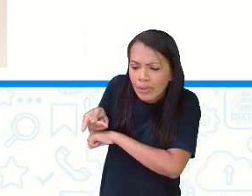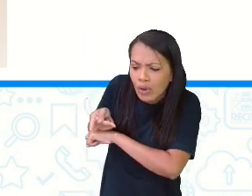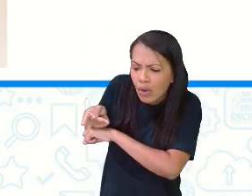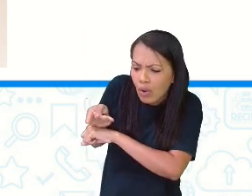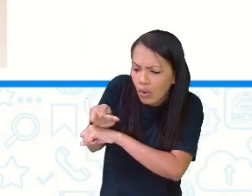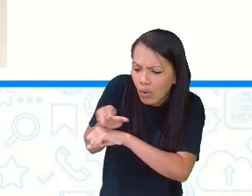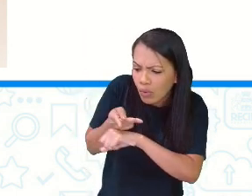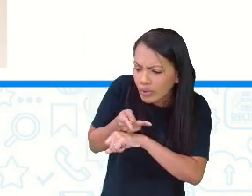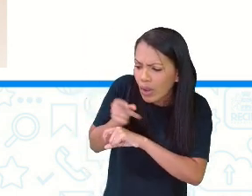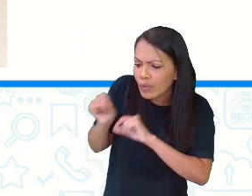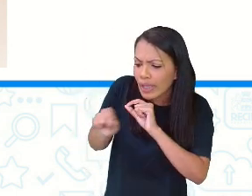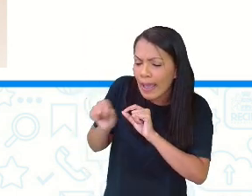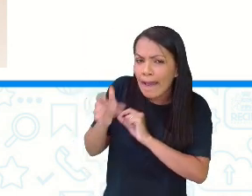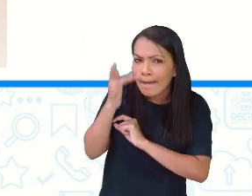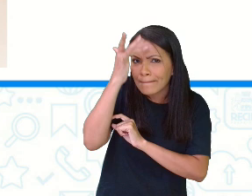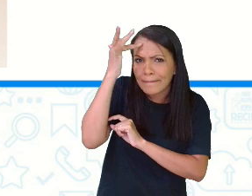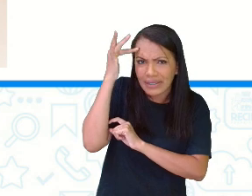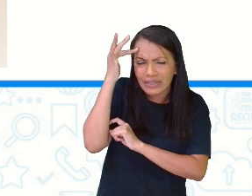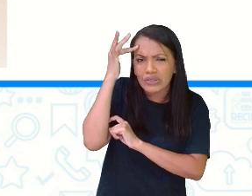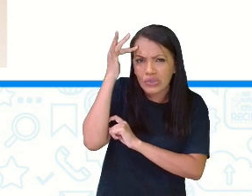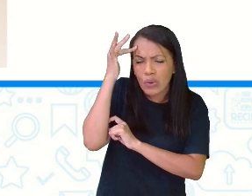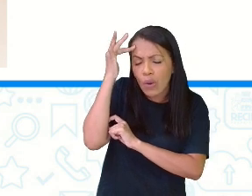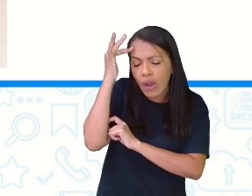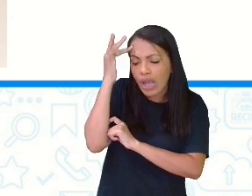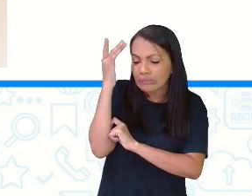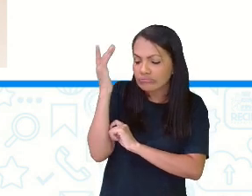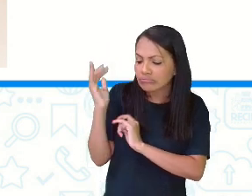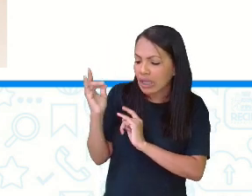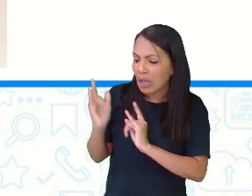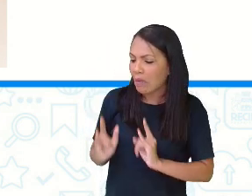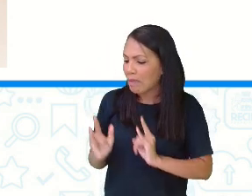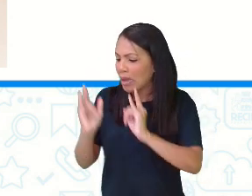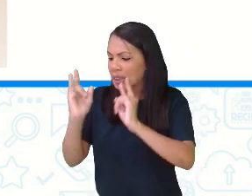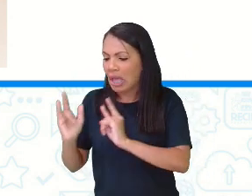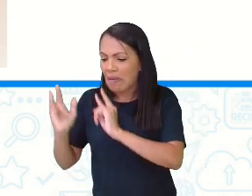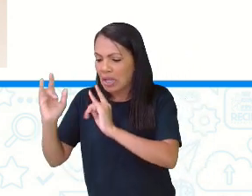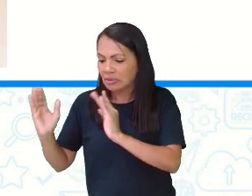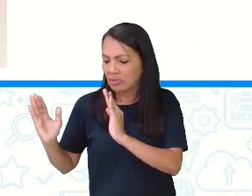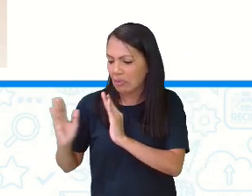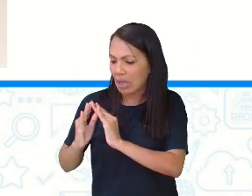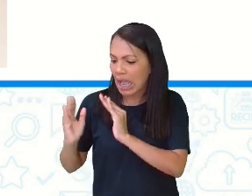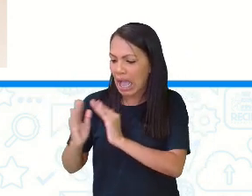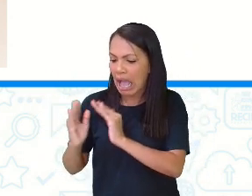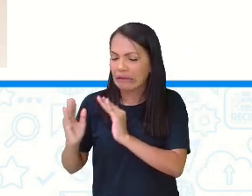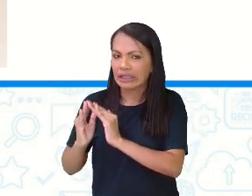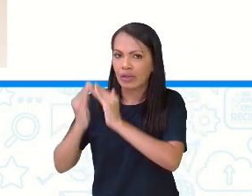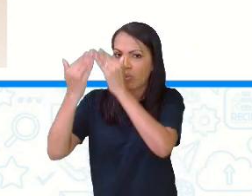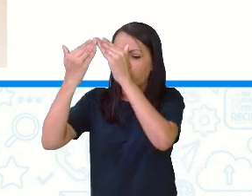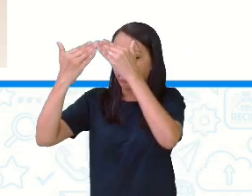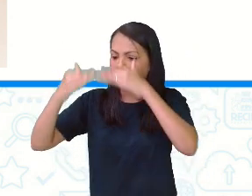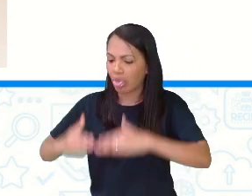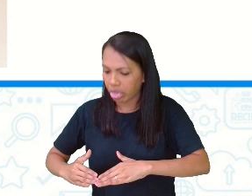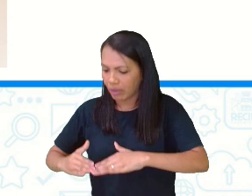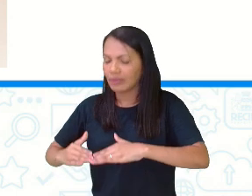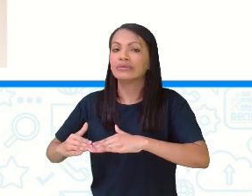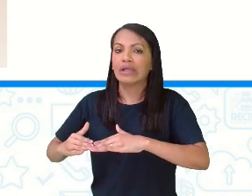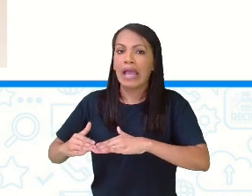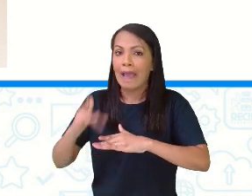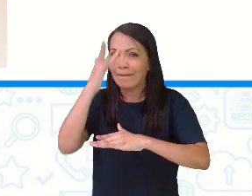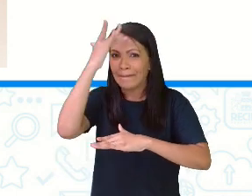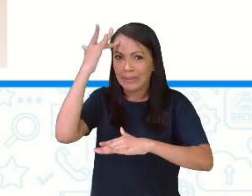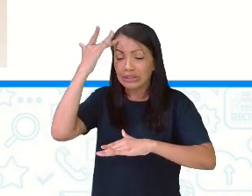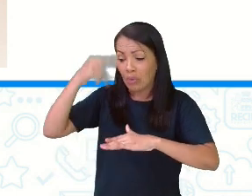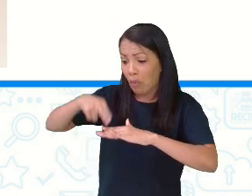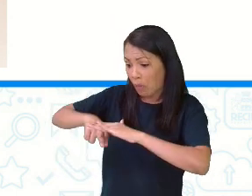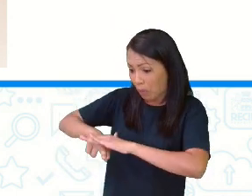uma jornalista chamada Fabrícia Peixoto. Apavorantes e nojentas para muita gente, as baratas